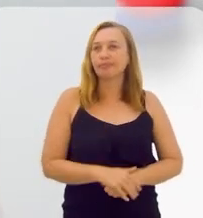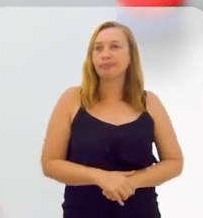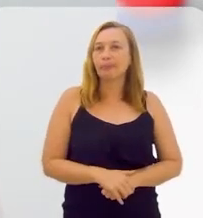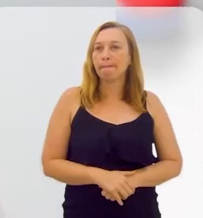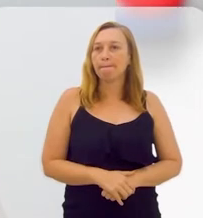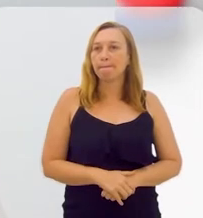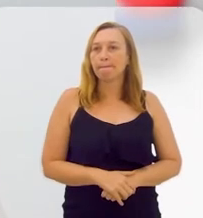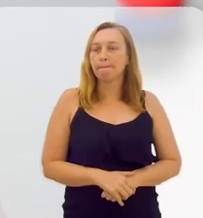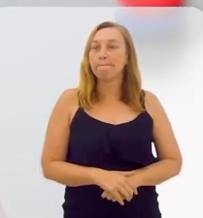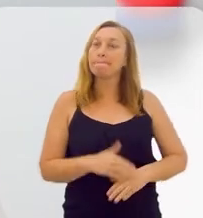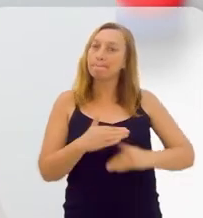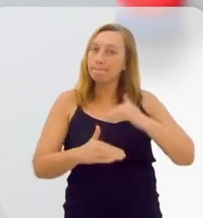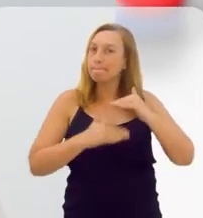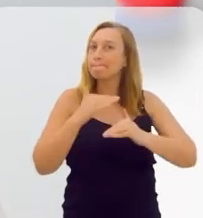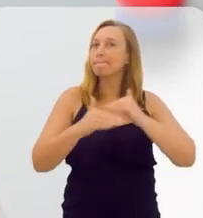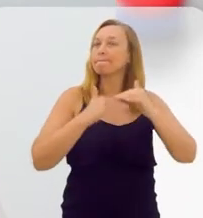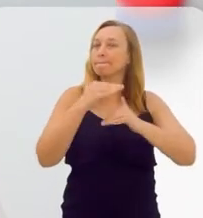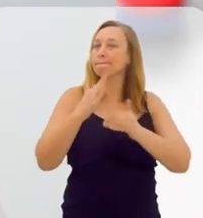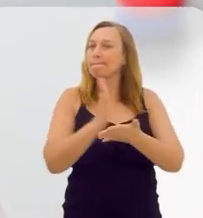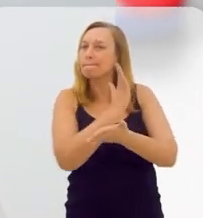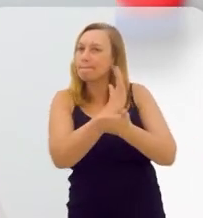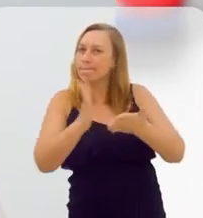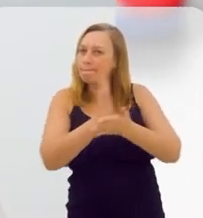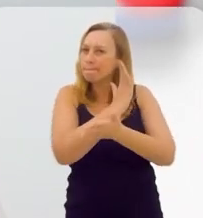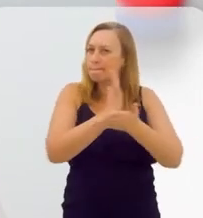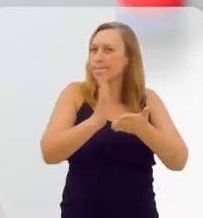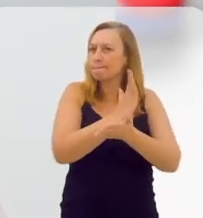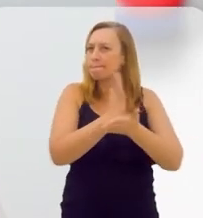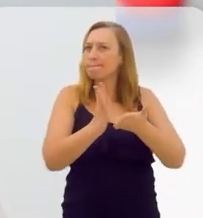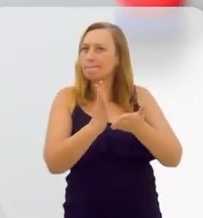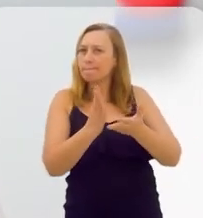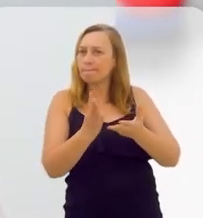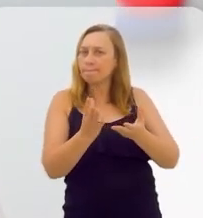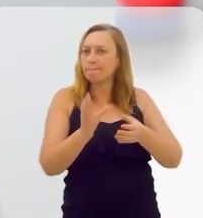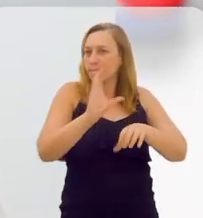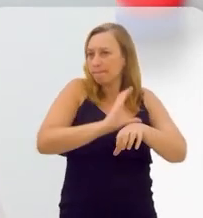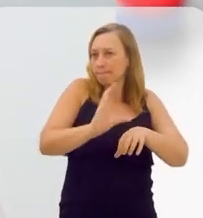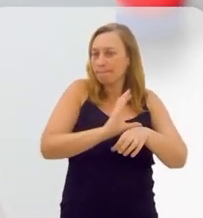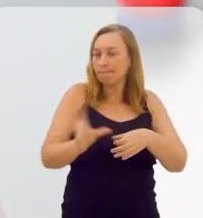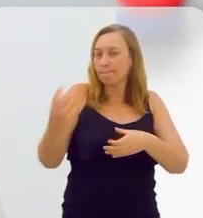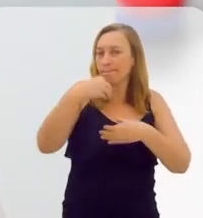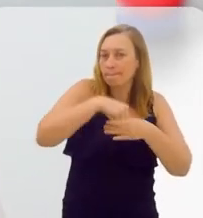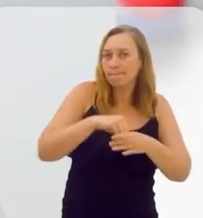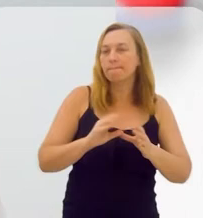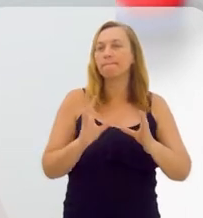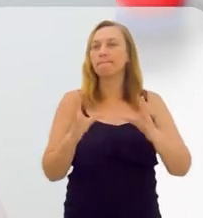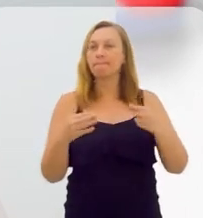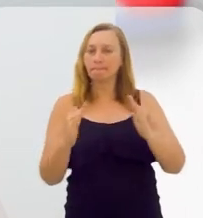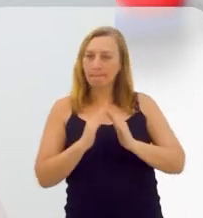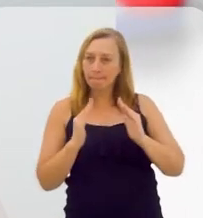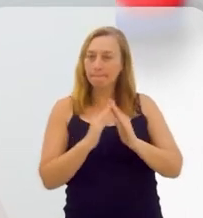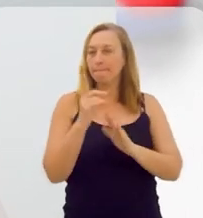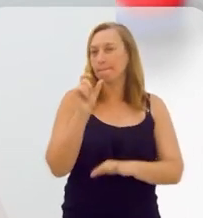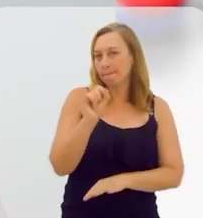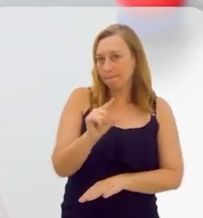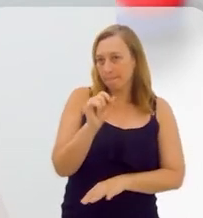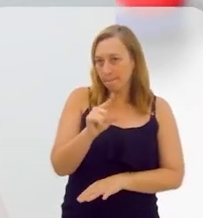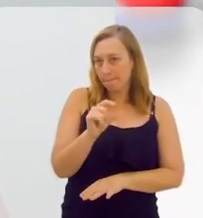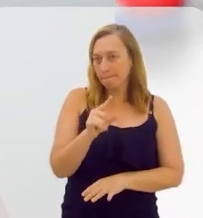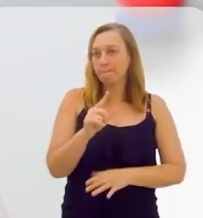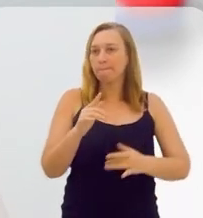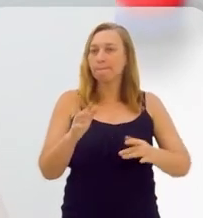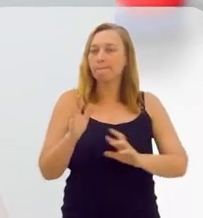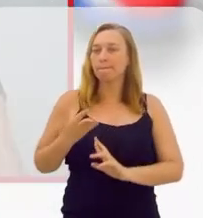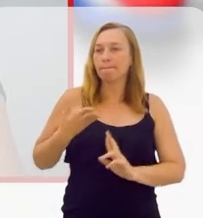falado, nós desenvolvemos algumas oficinas dentro da Casa Azul, que é o Centro de Referência em